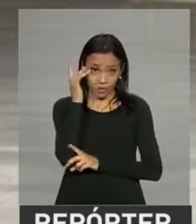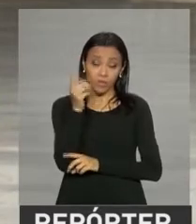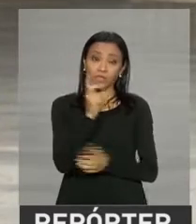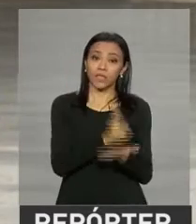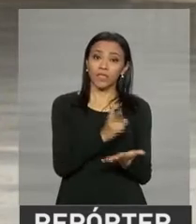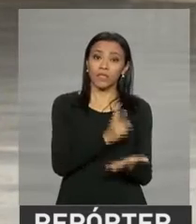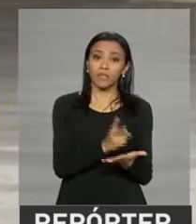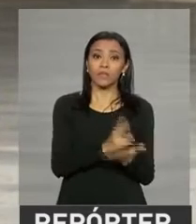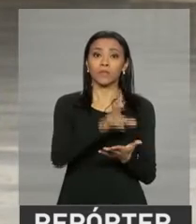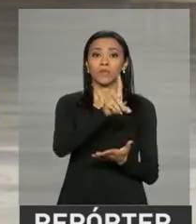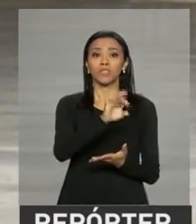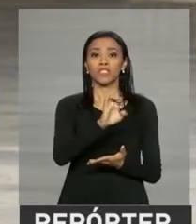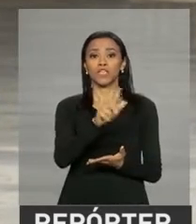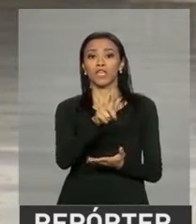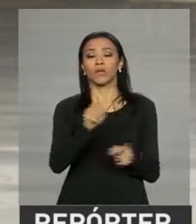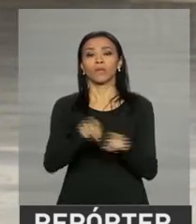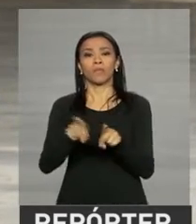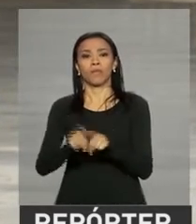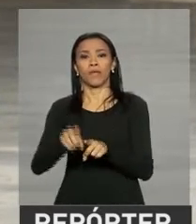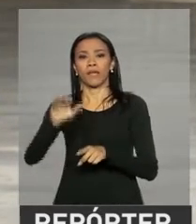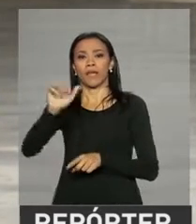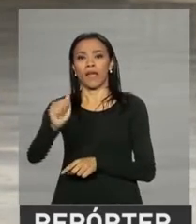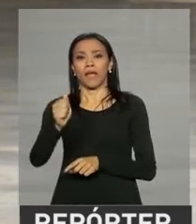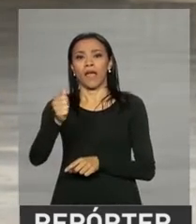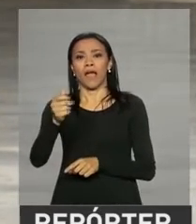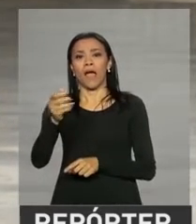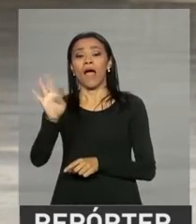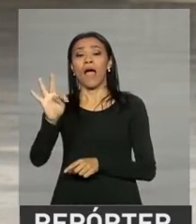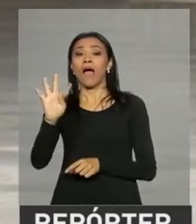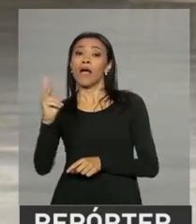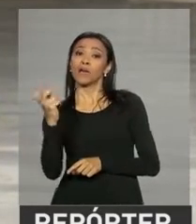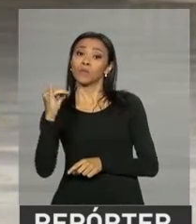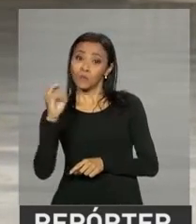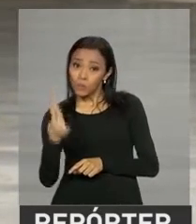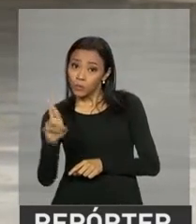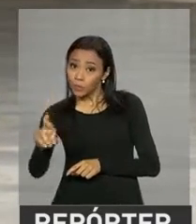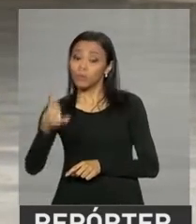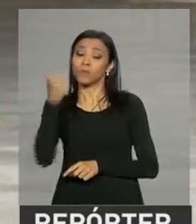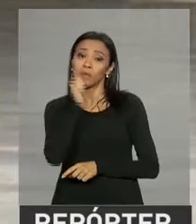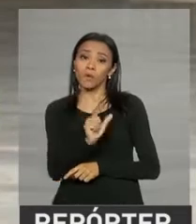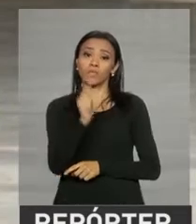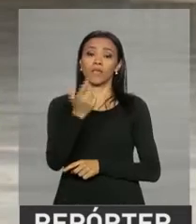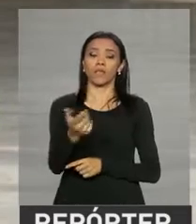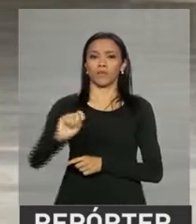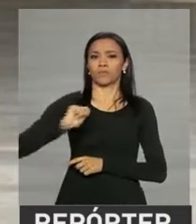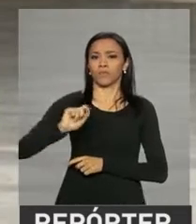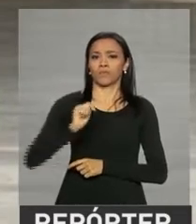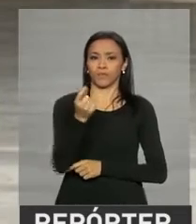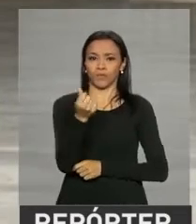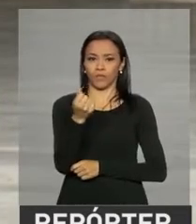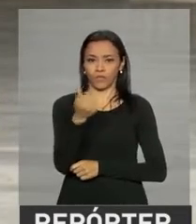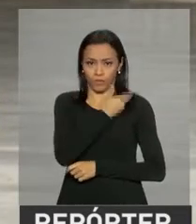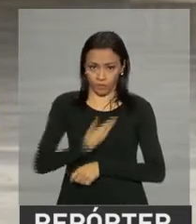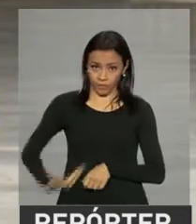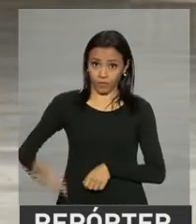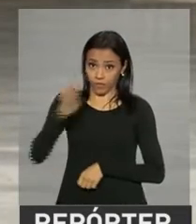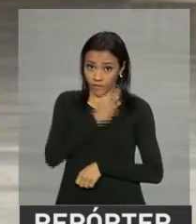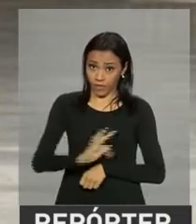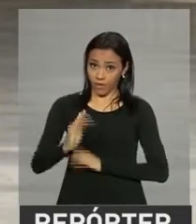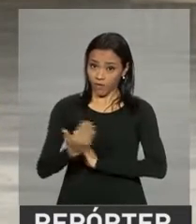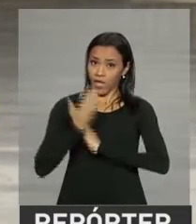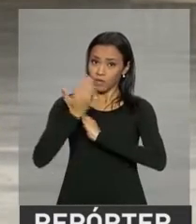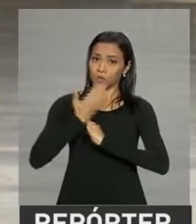Arthur Nori quanto Diego Hipólito, eles são beneficiados com o programa Bolsa Pódio, que é um programa que ajuda os atletas